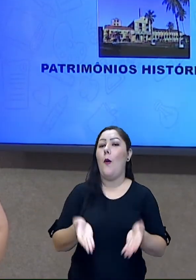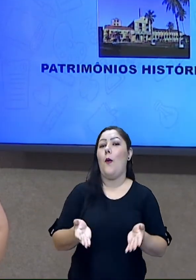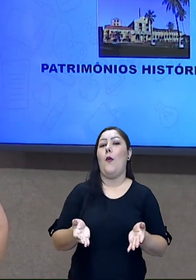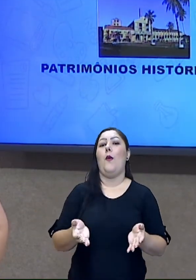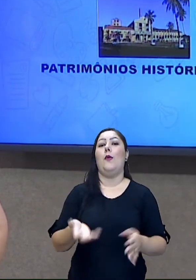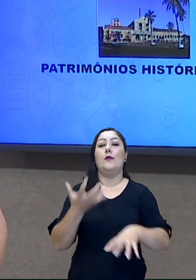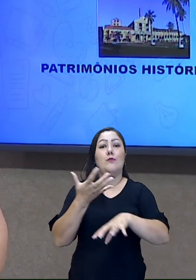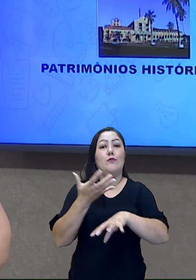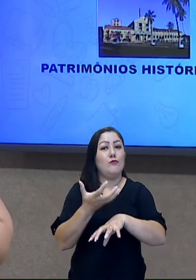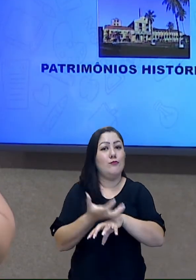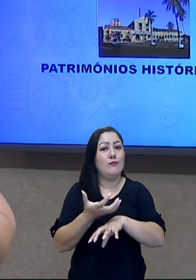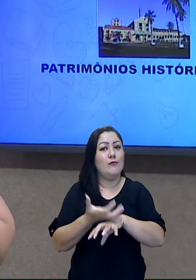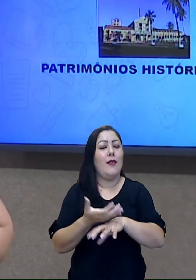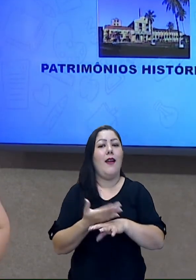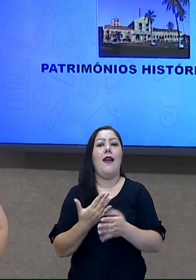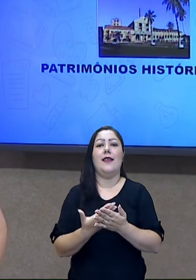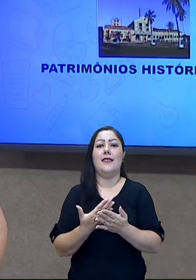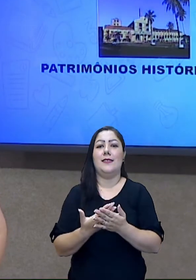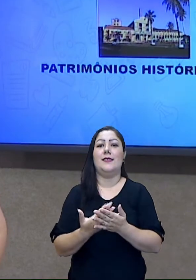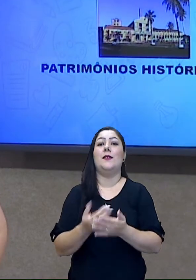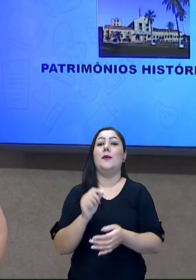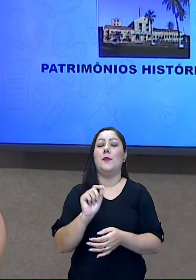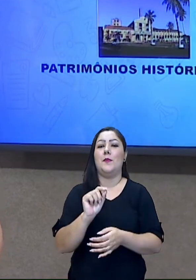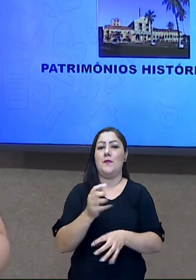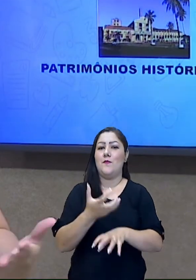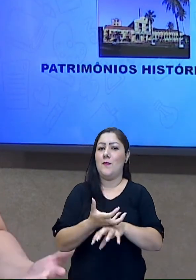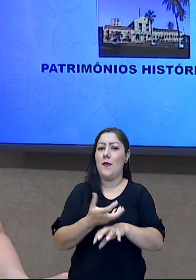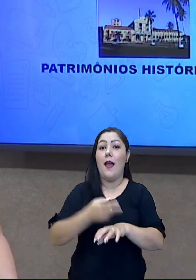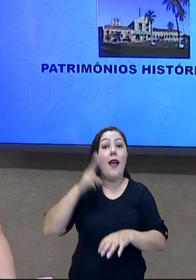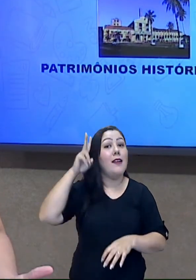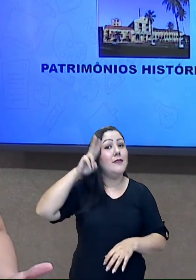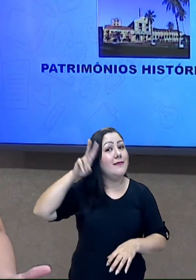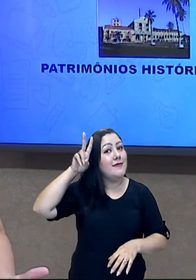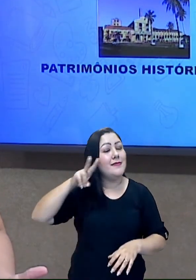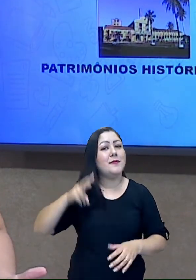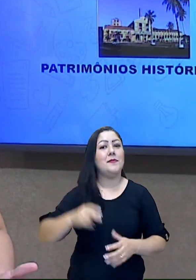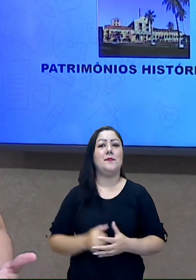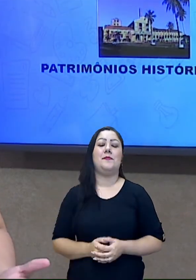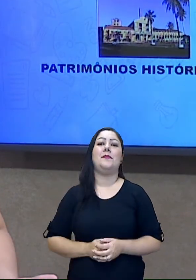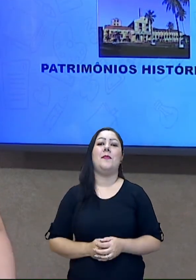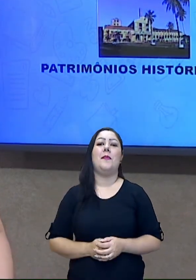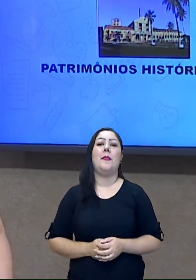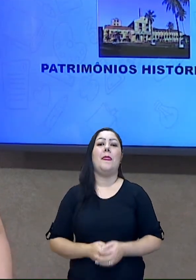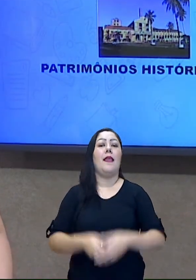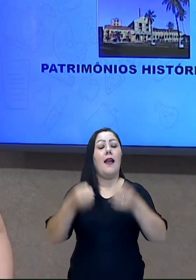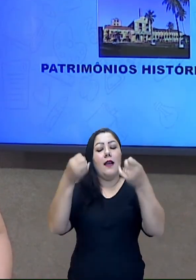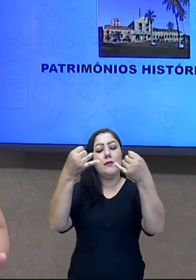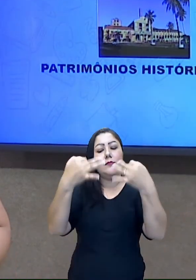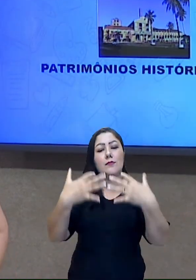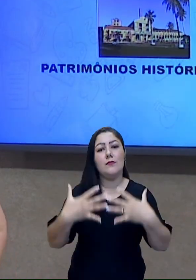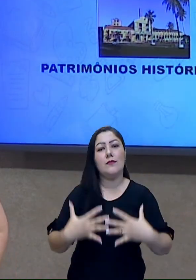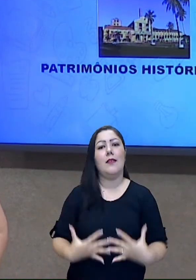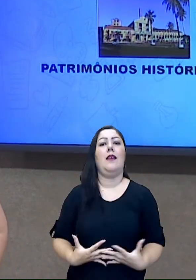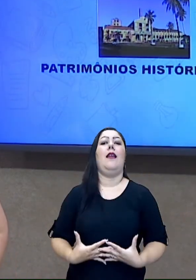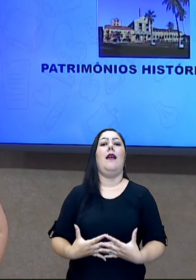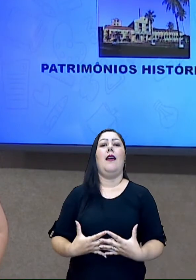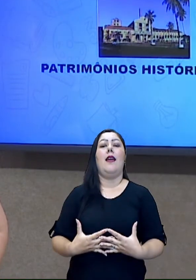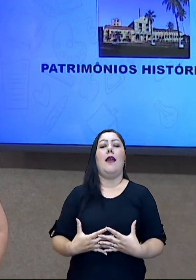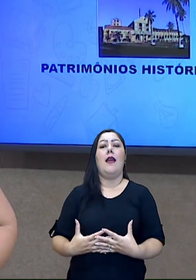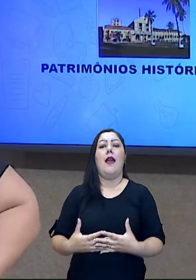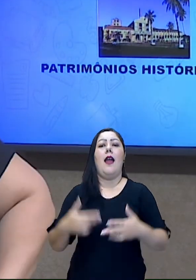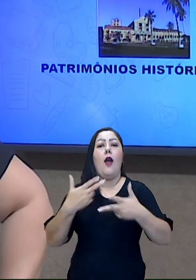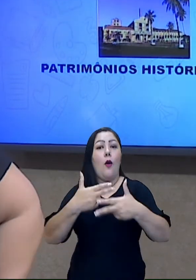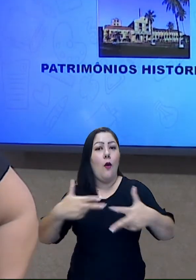componente curricular de História. E nós vamos falar um pouquinho sobre patrimônios, o nosso